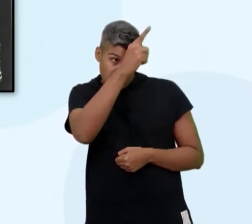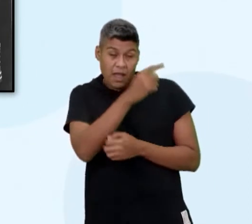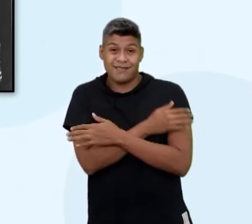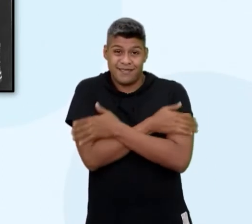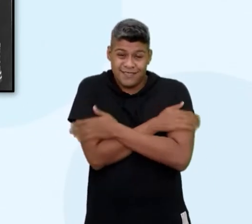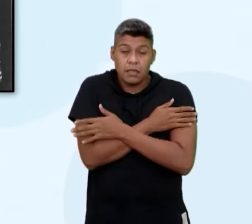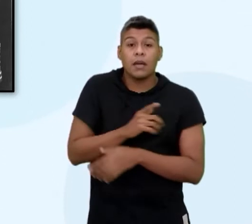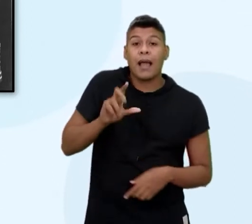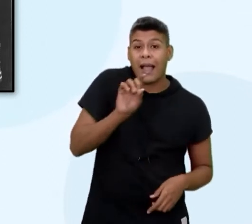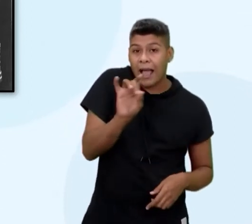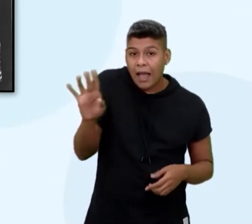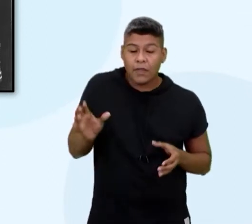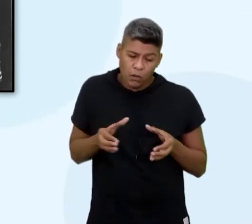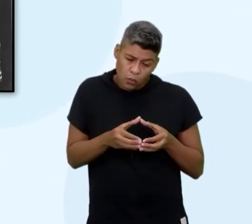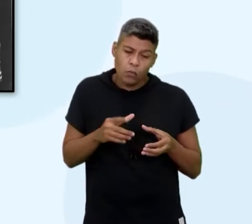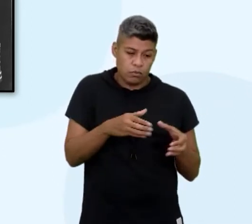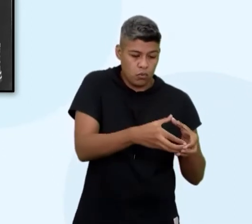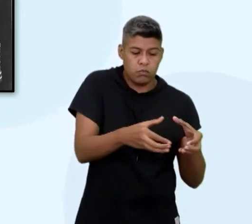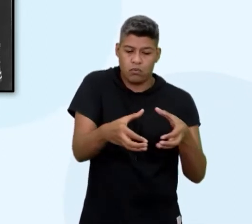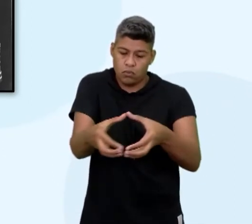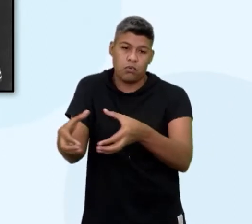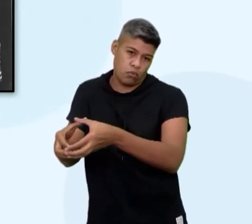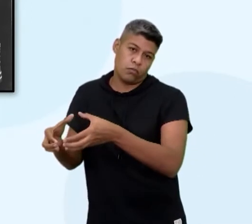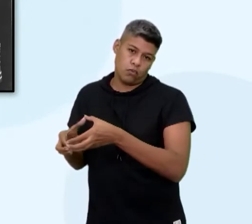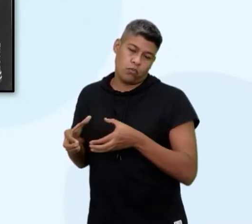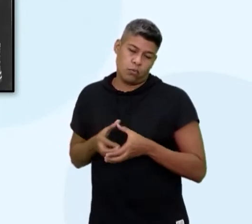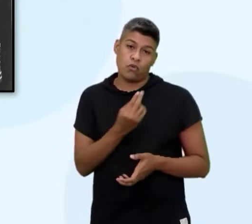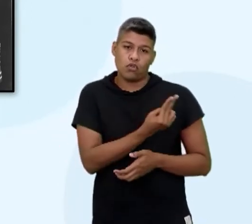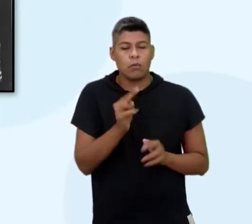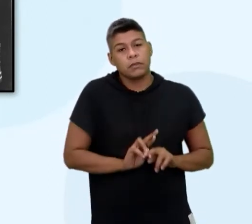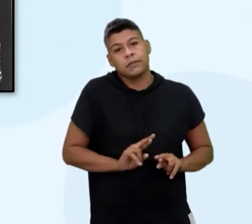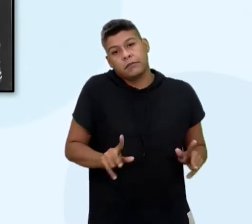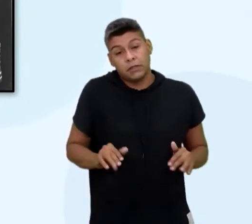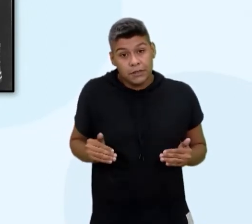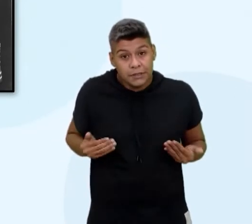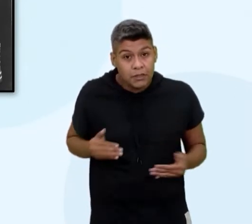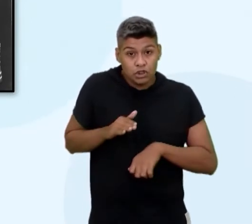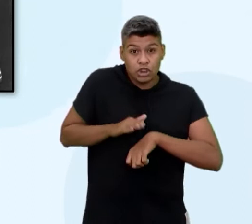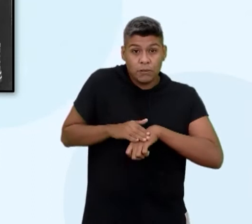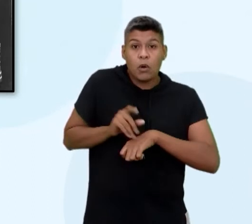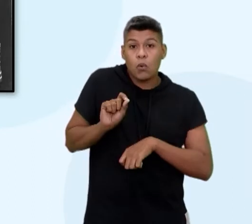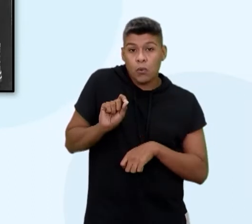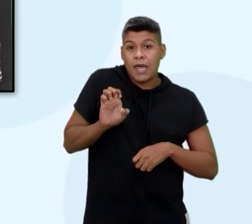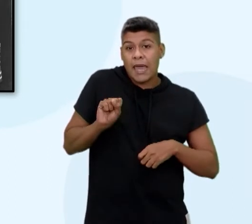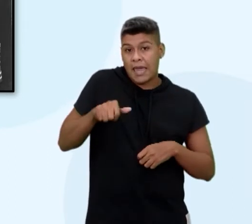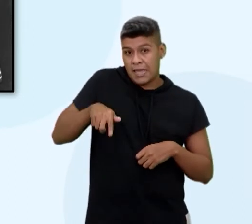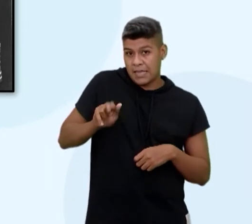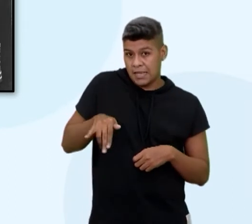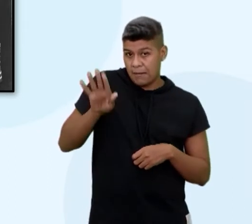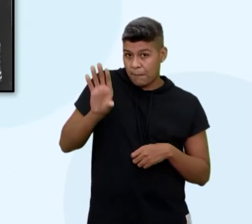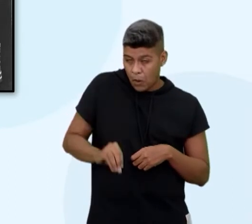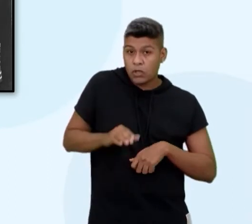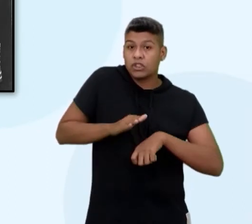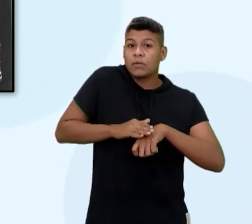vários povos e cada povo tem um nome. Os inuites são um desse povo. Então, em vez de você chamar ele de esquimó, você